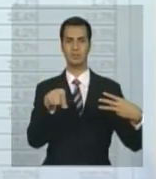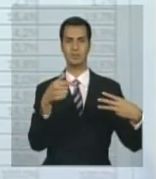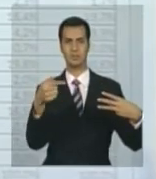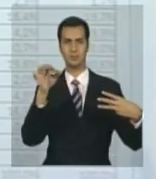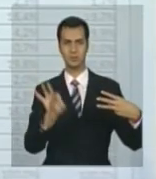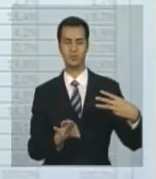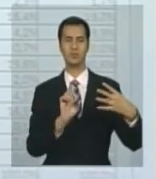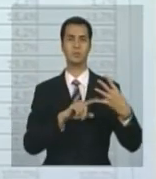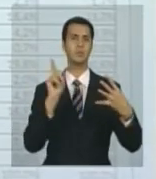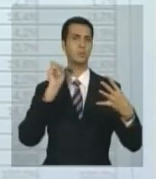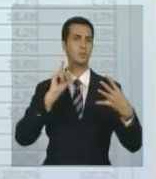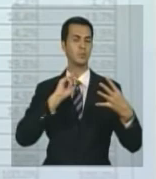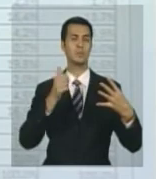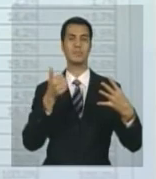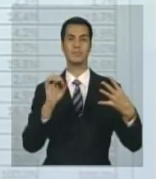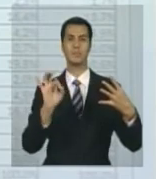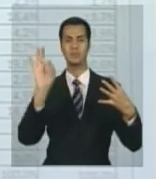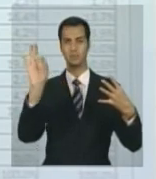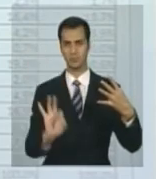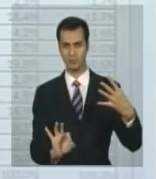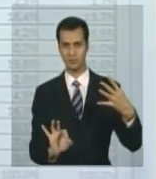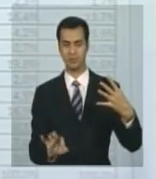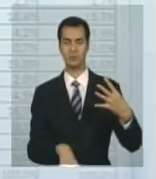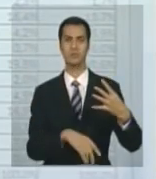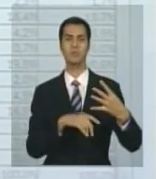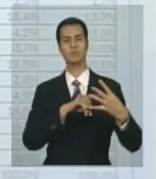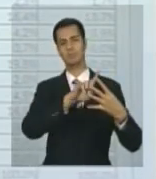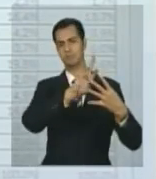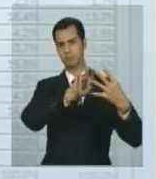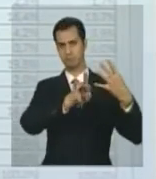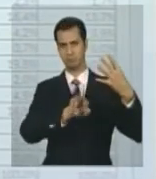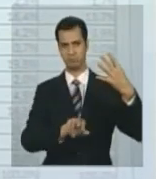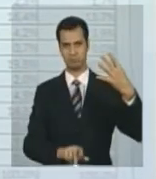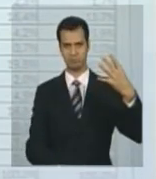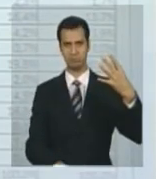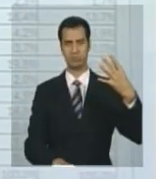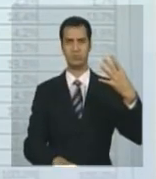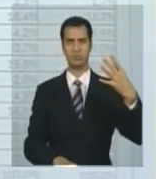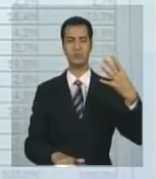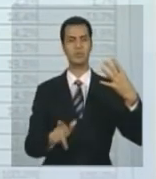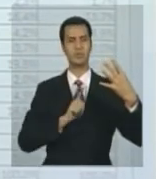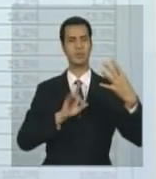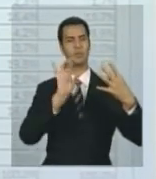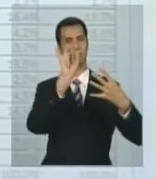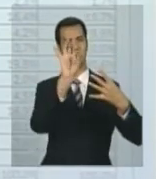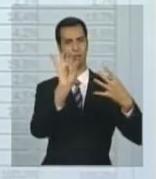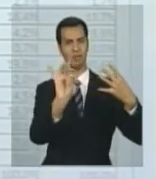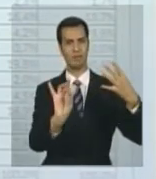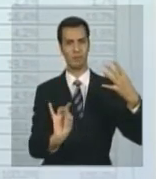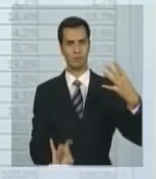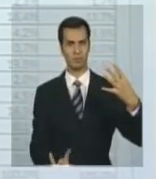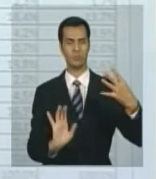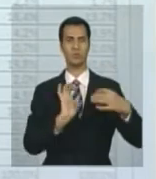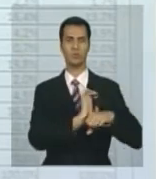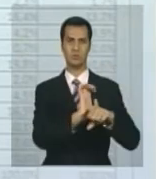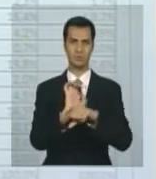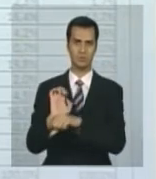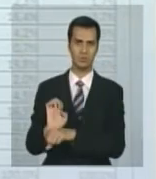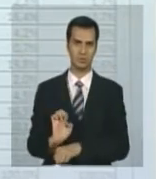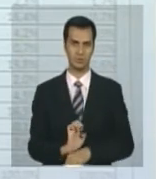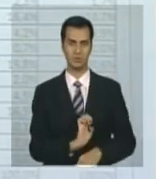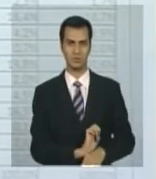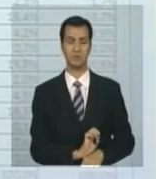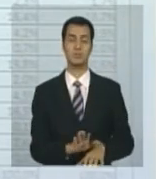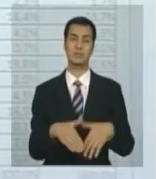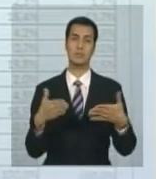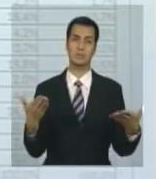13,7%. Minas Gerais, 10,9%. E aí você tem os números de cada um dos estados. Portanto,